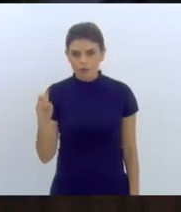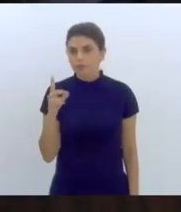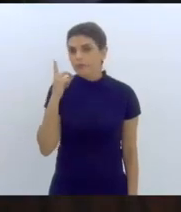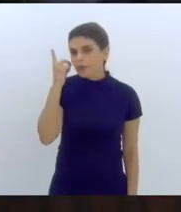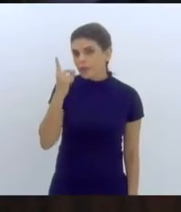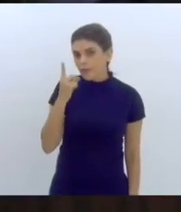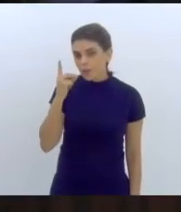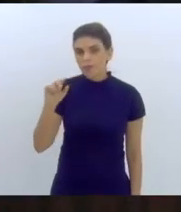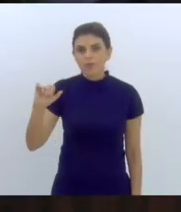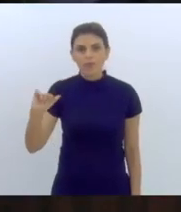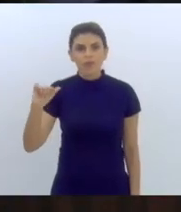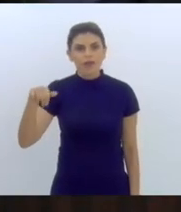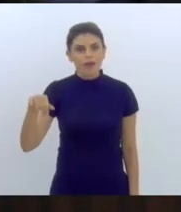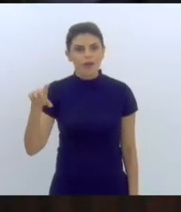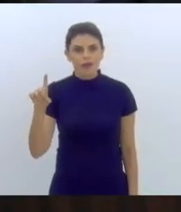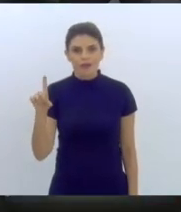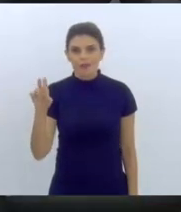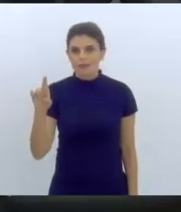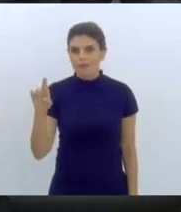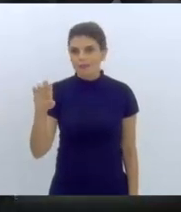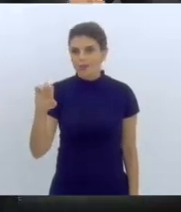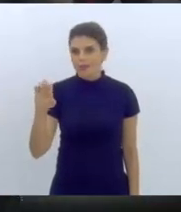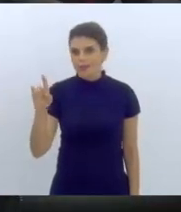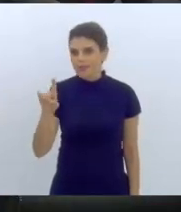Deputado Andrezinho Ceciliano.